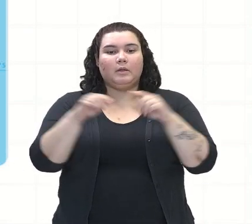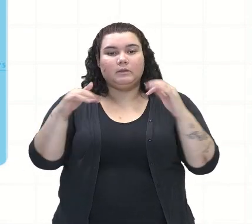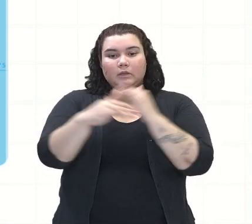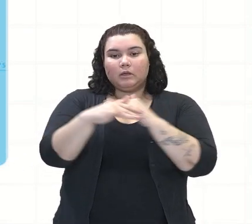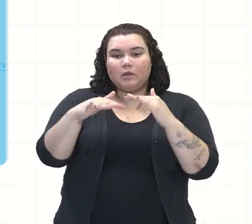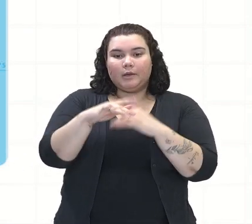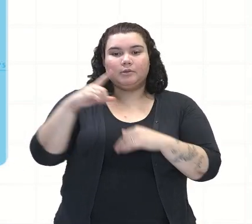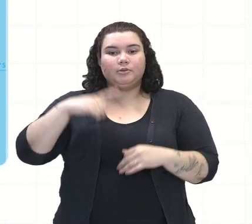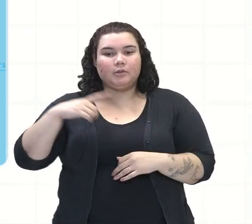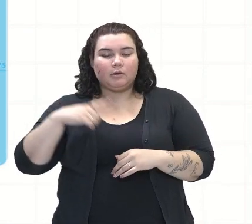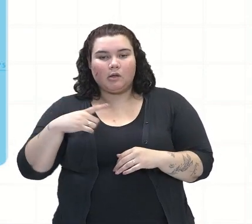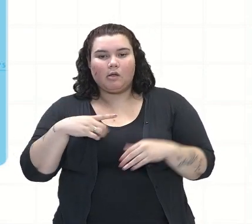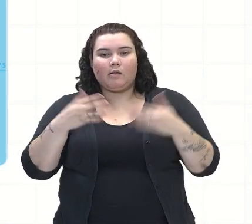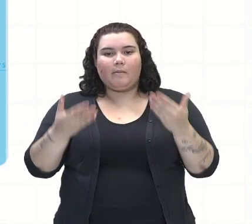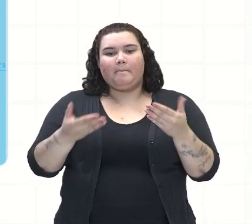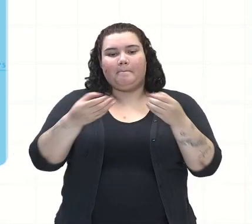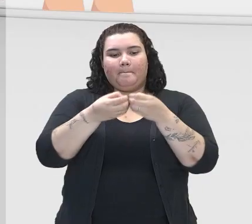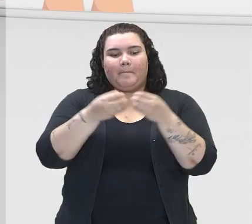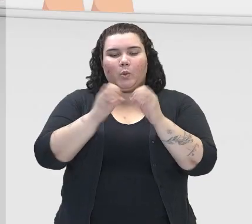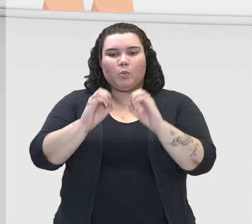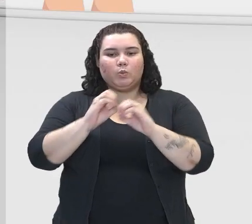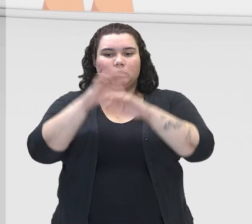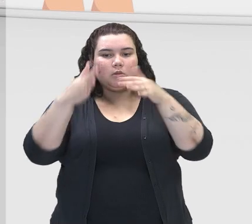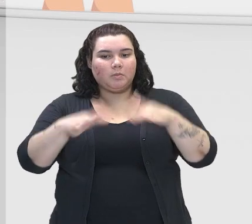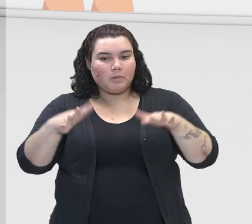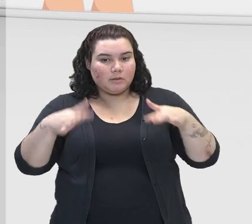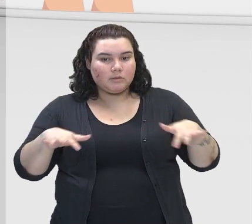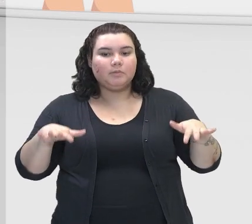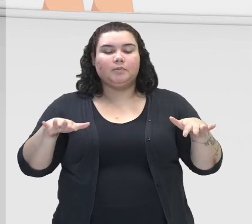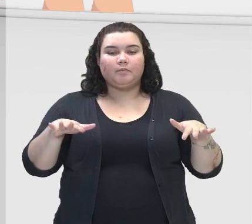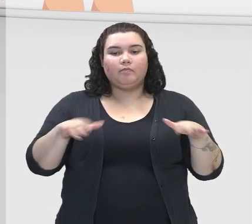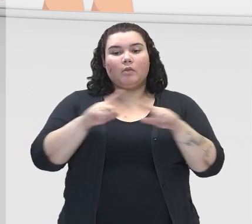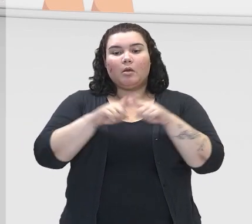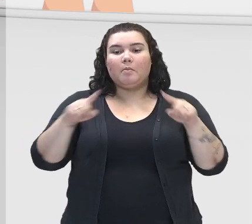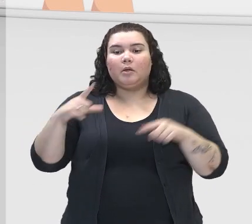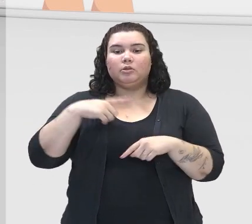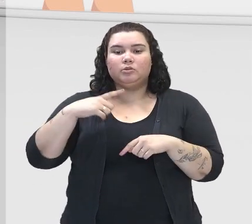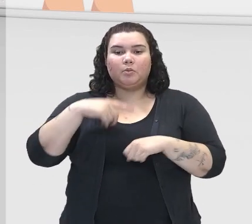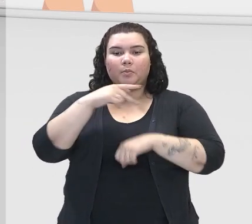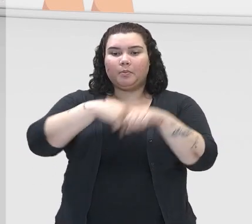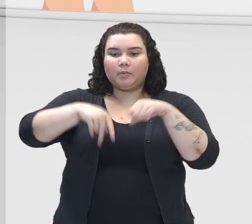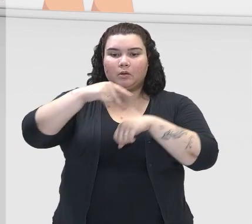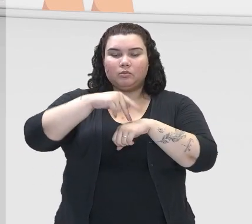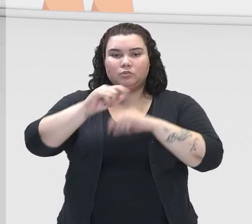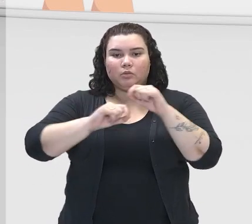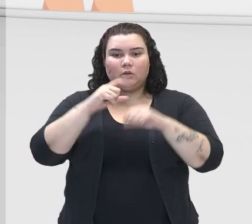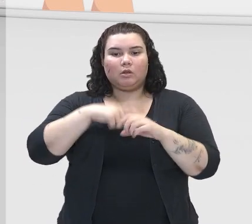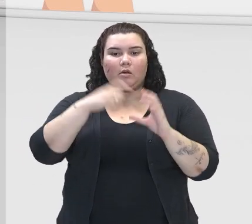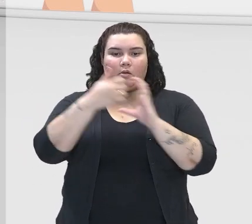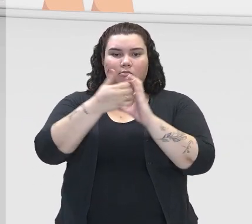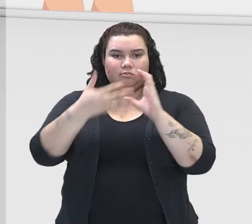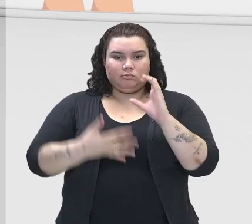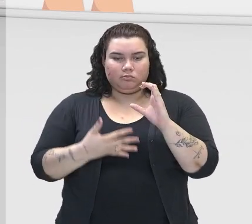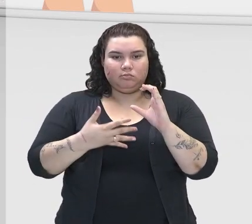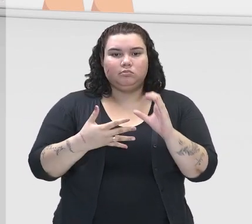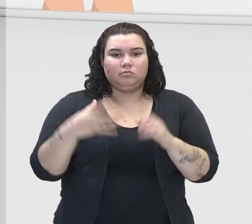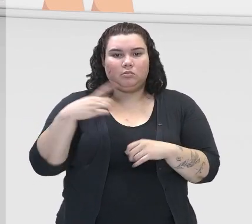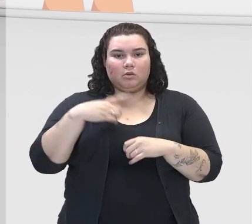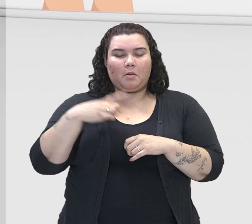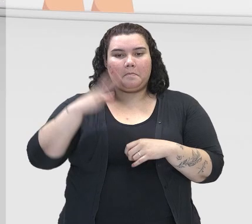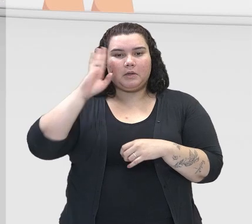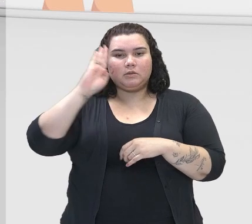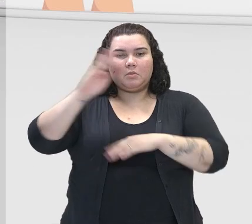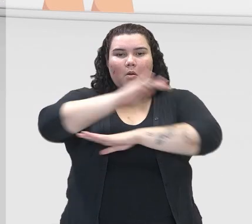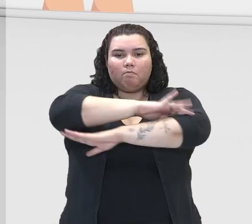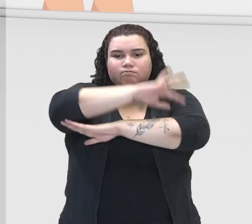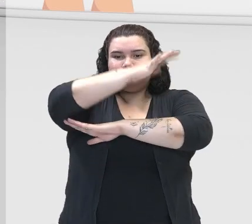no litoral ali do Oceano Pacífico, né? Mas a gente tem ali um país que tem essas características, 2 cordilheiras principais, né,